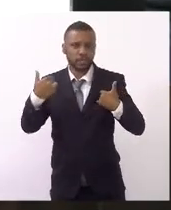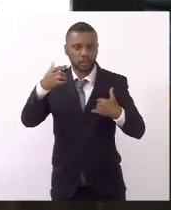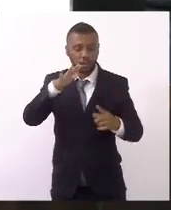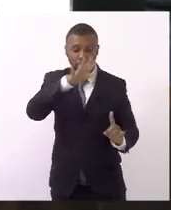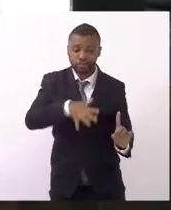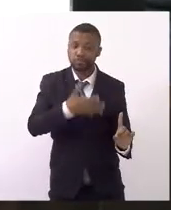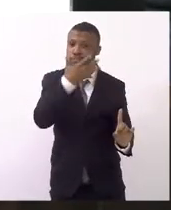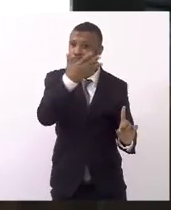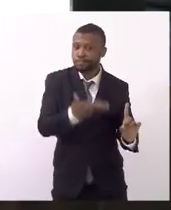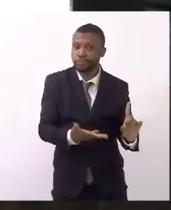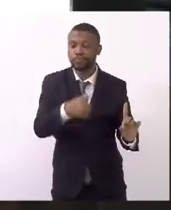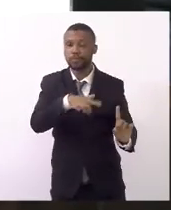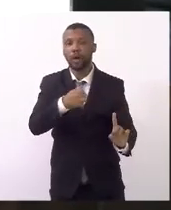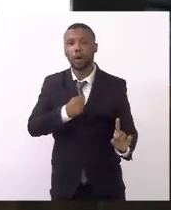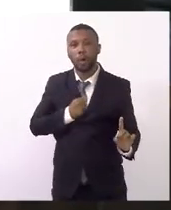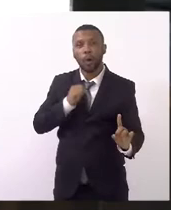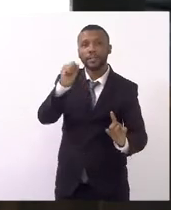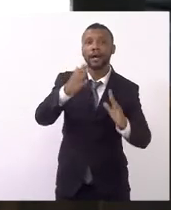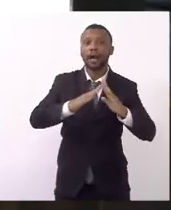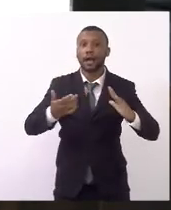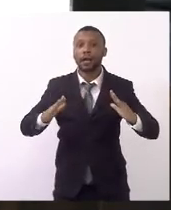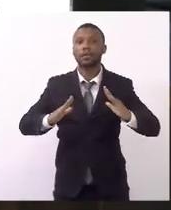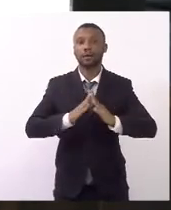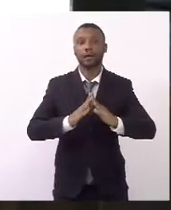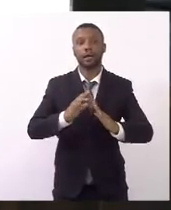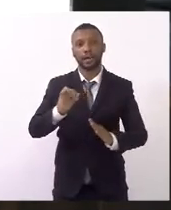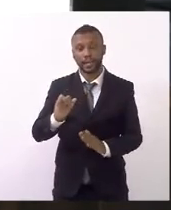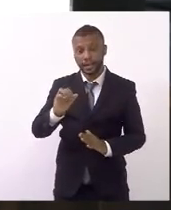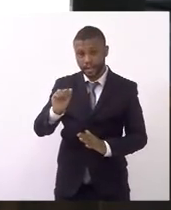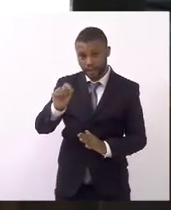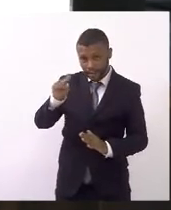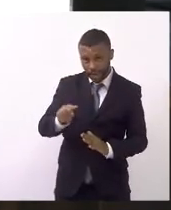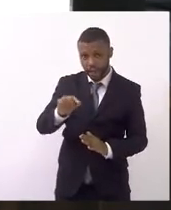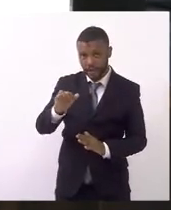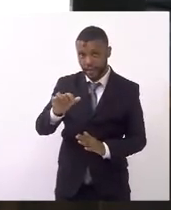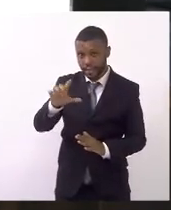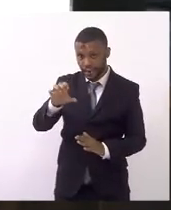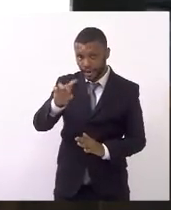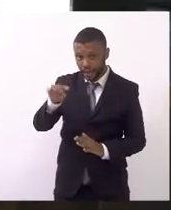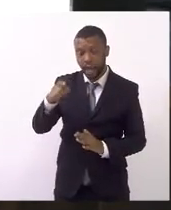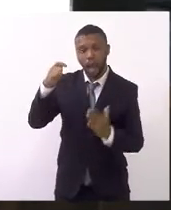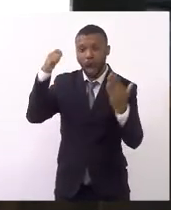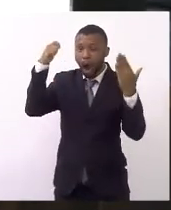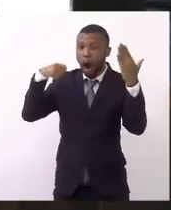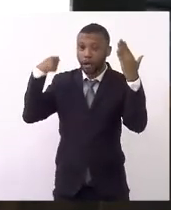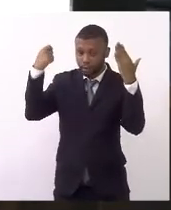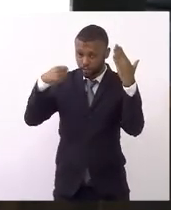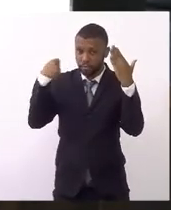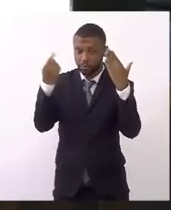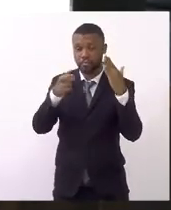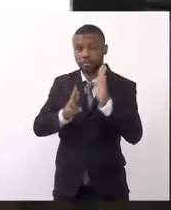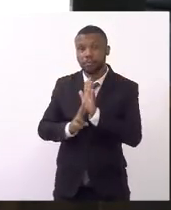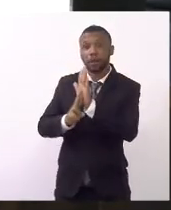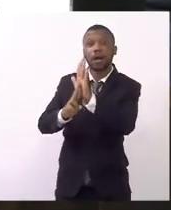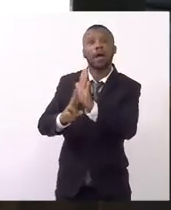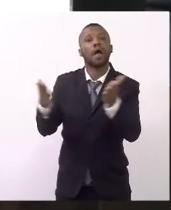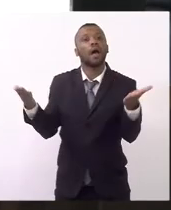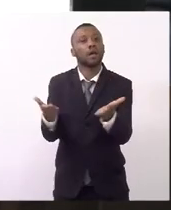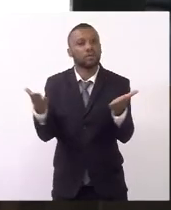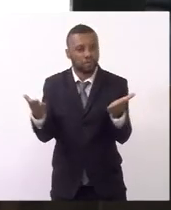homenageamos o axé EA na sua cara ele Oxum dirigido o que